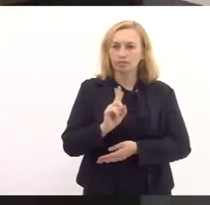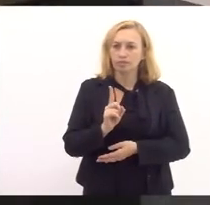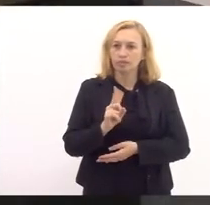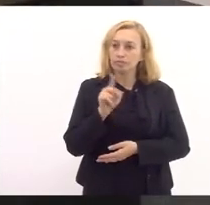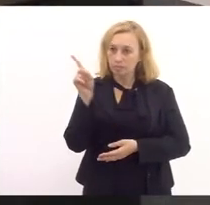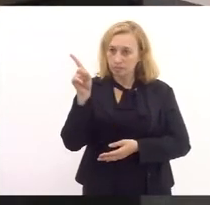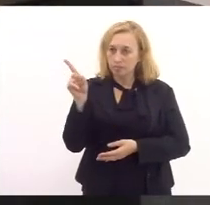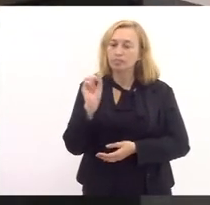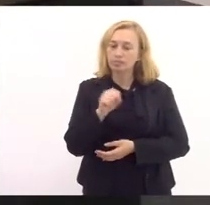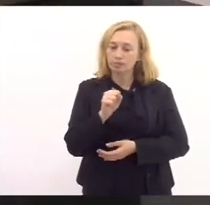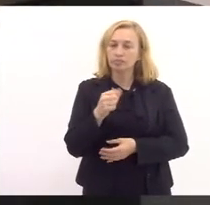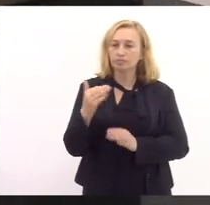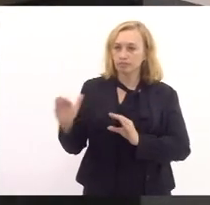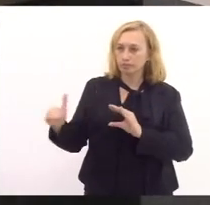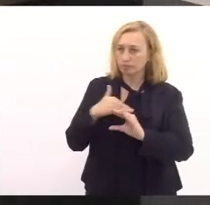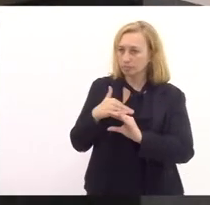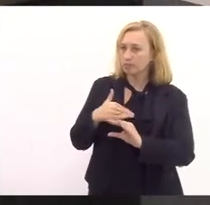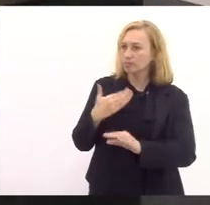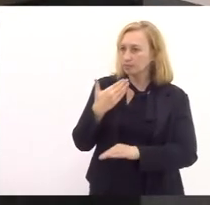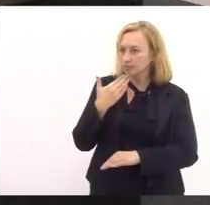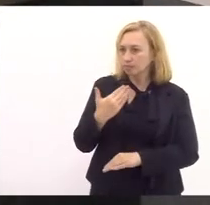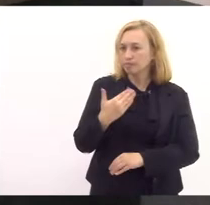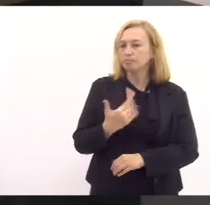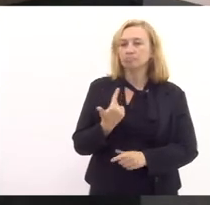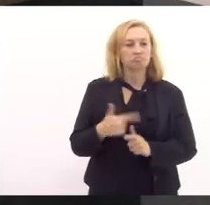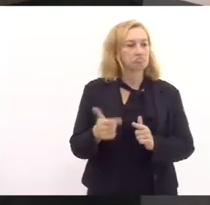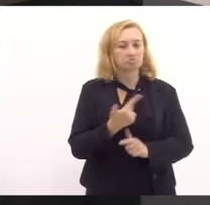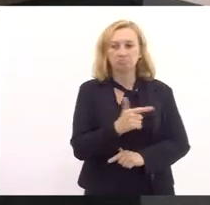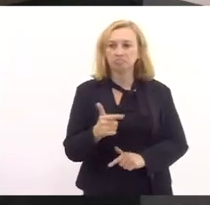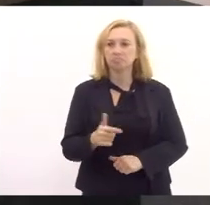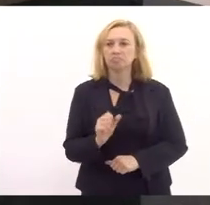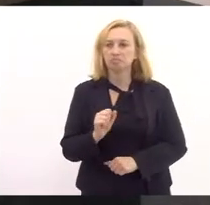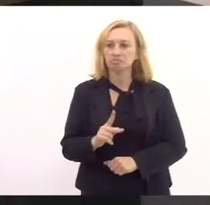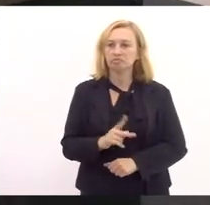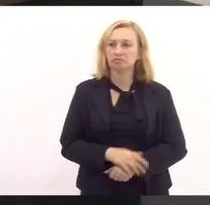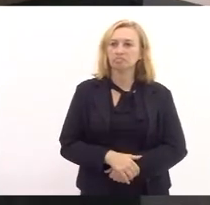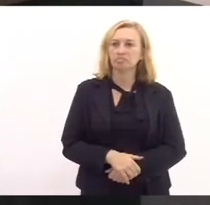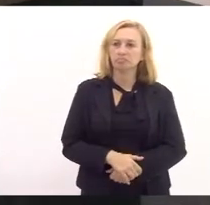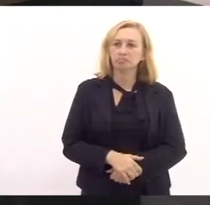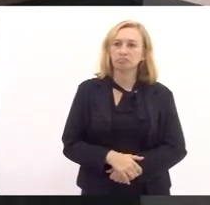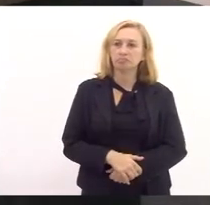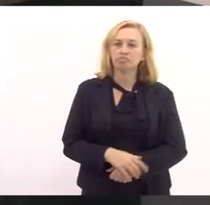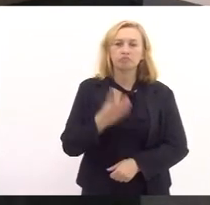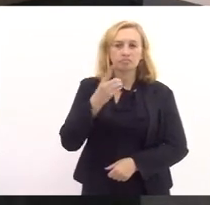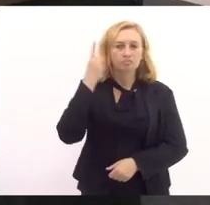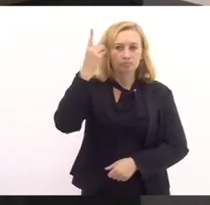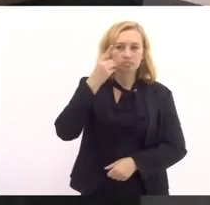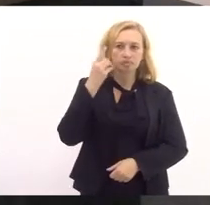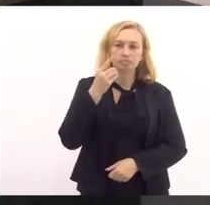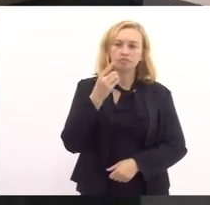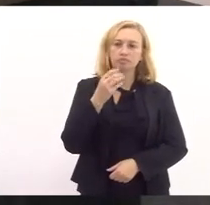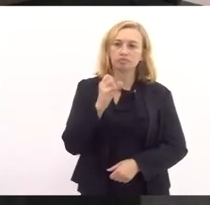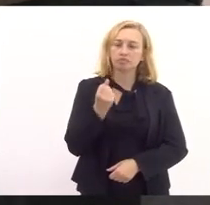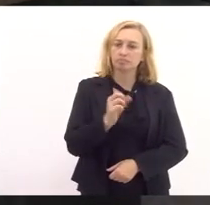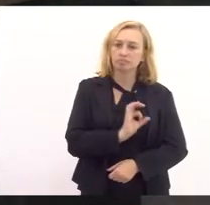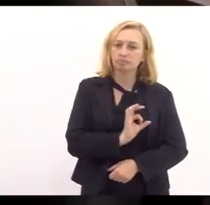tem lá? Sim, é possível. Então, por favor, envia. Não há problema. Faz favor. Foi o que a deputada Marta Rocha solicitou.